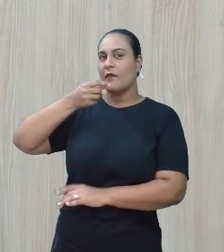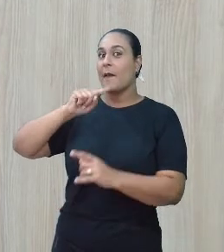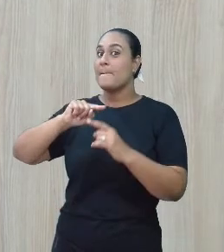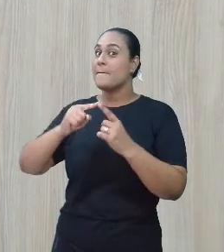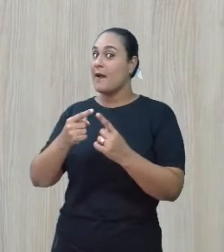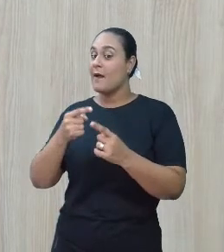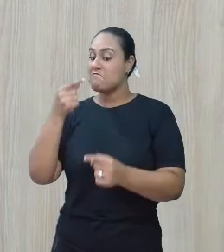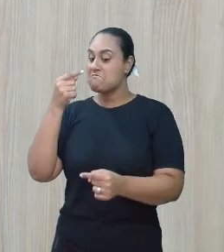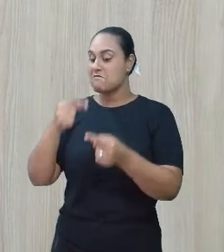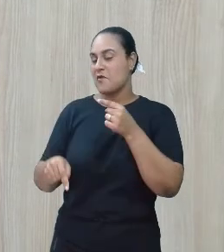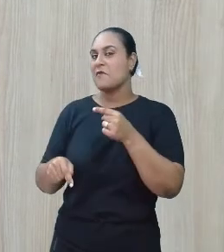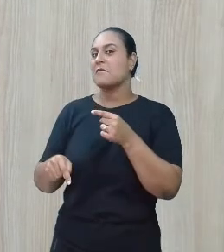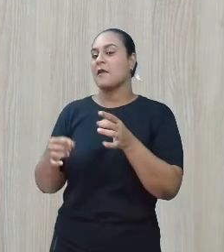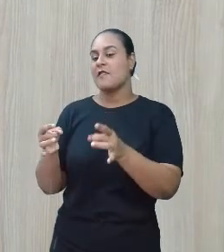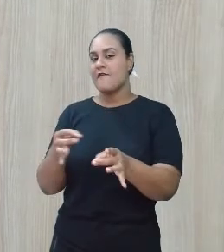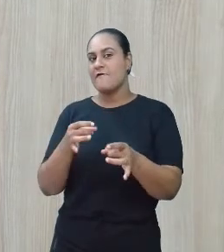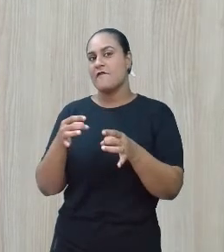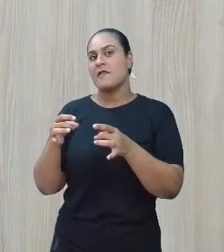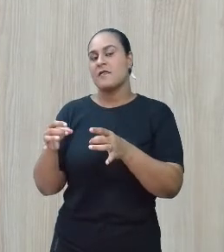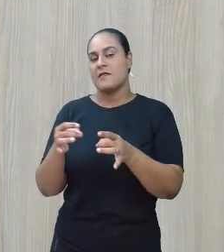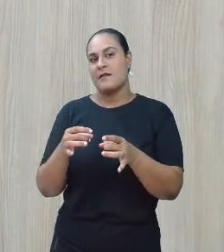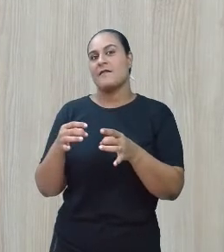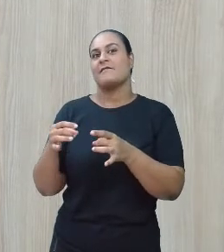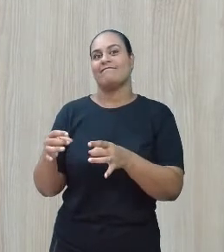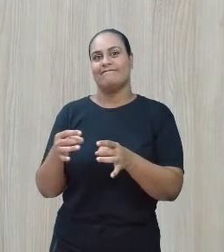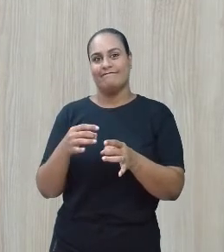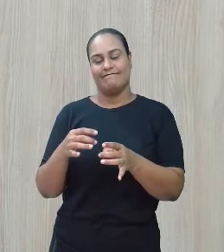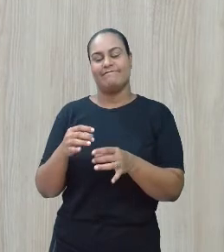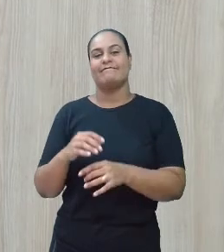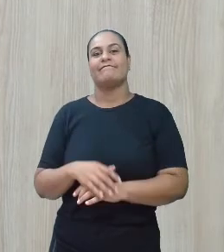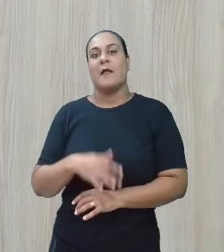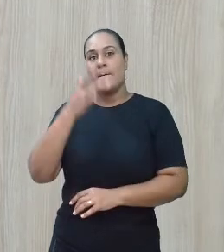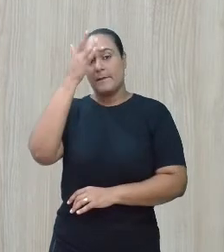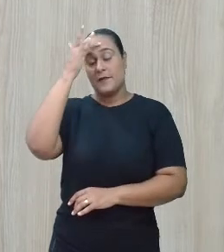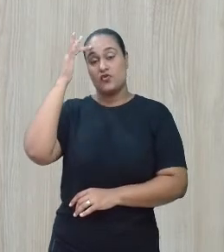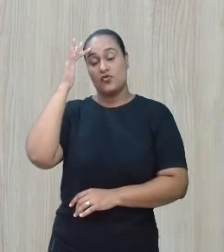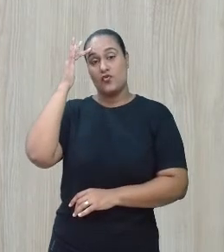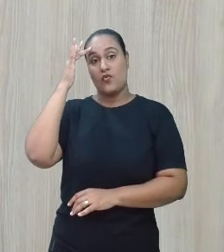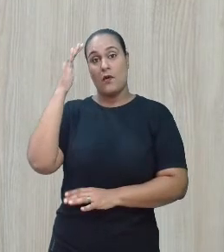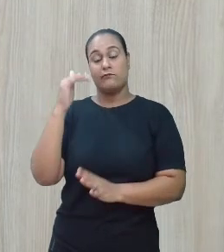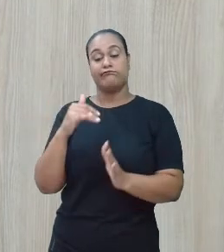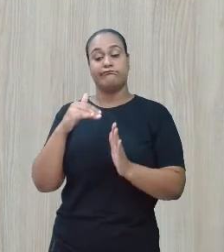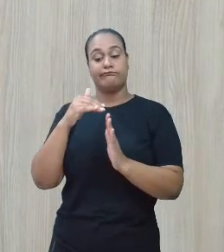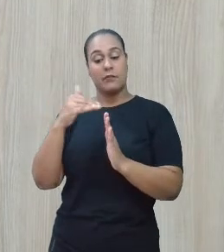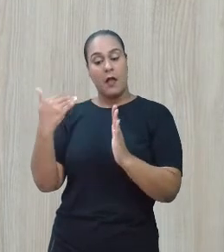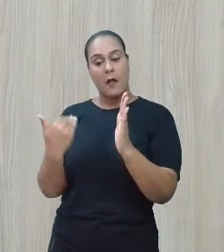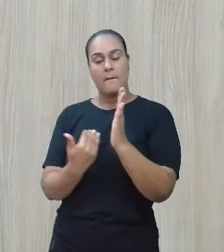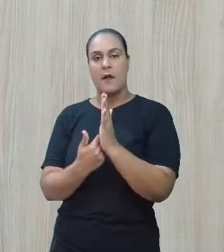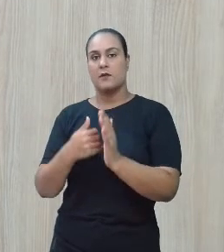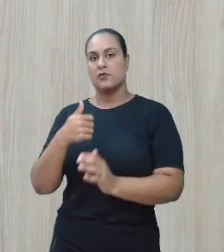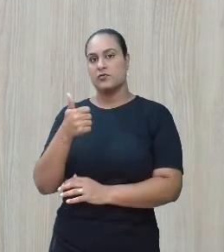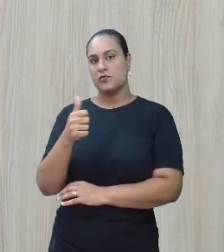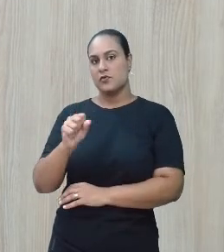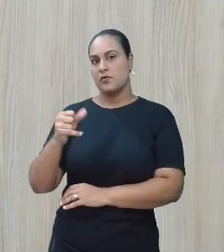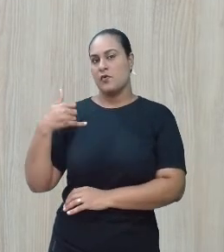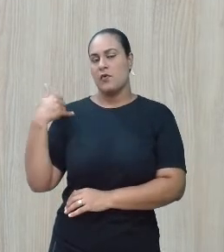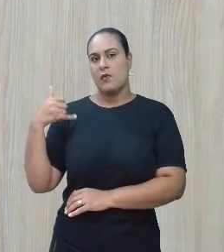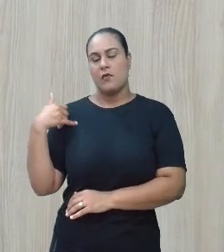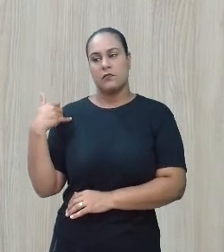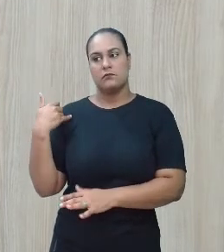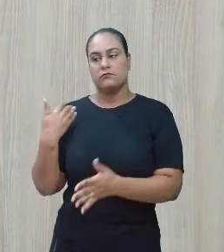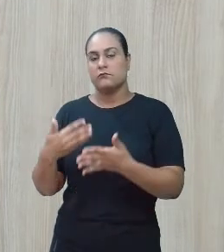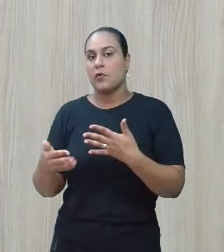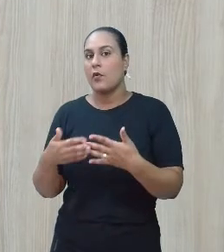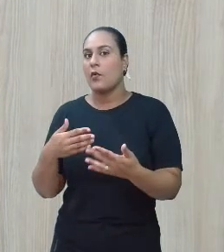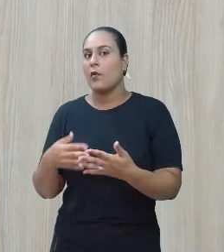venda para menores. Então, o máximo de cuidado, porque segundo a Organização Mundial de Saúde, que nós vemos, qualquer coisa que ingerirmos